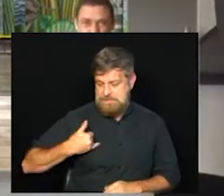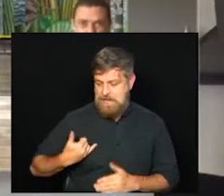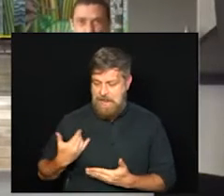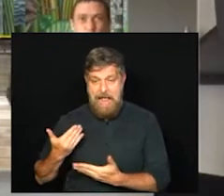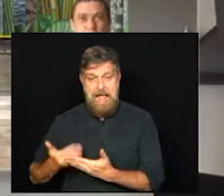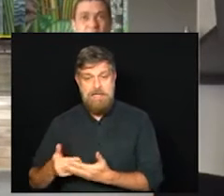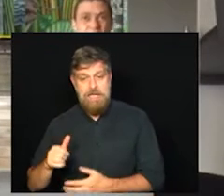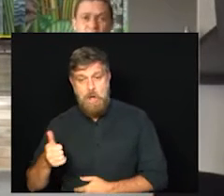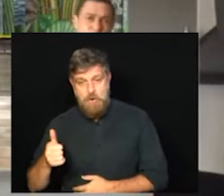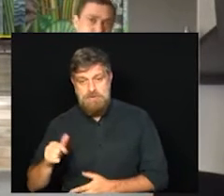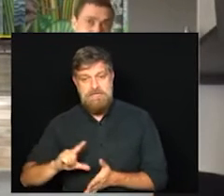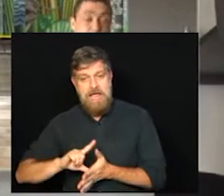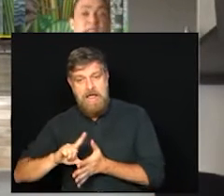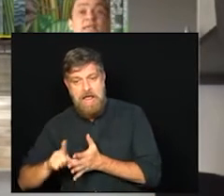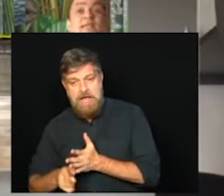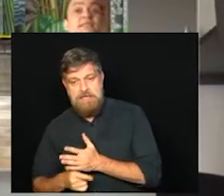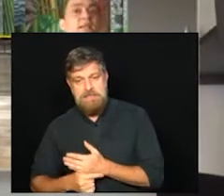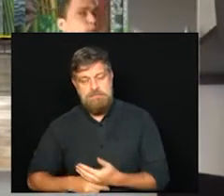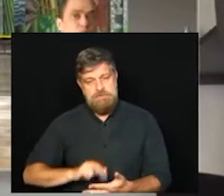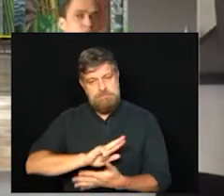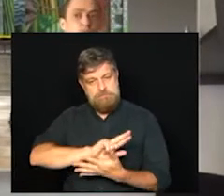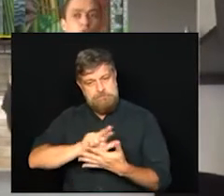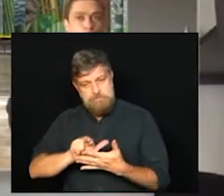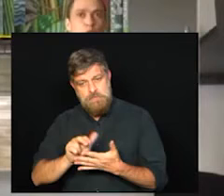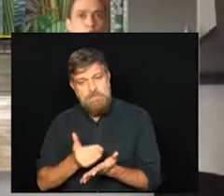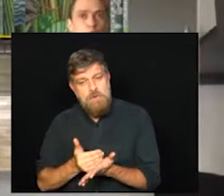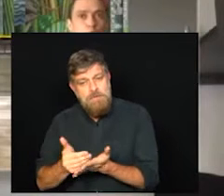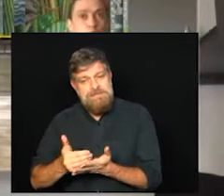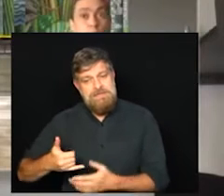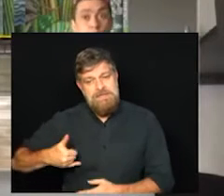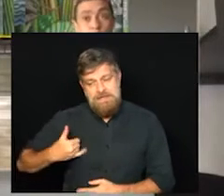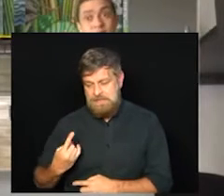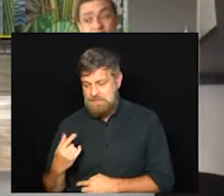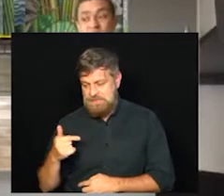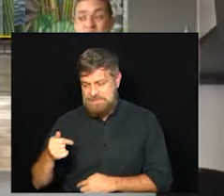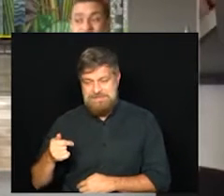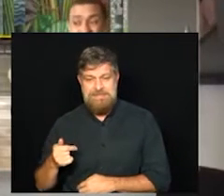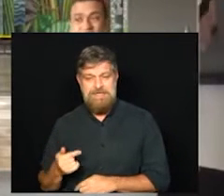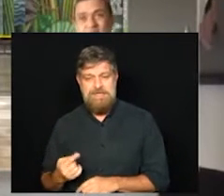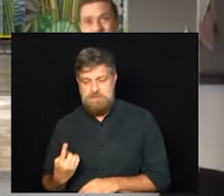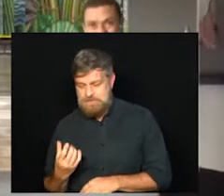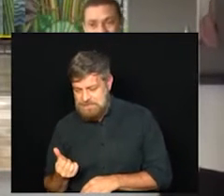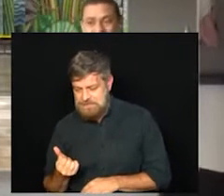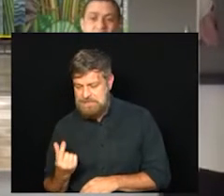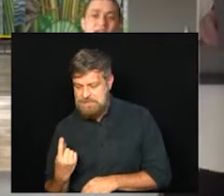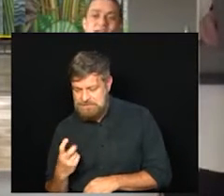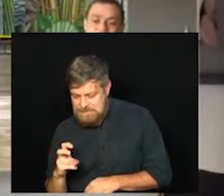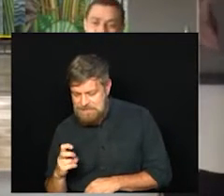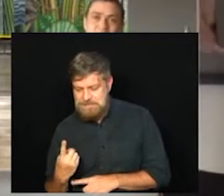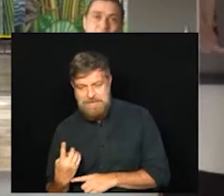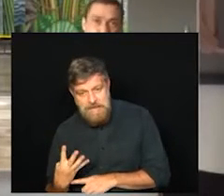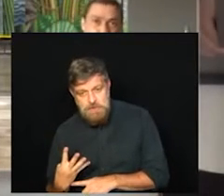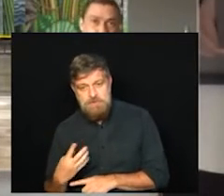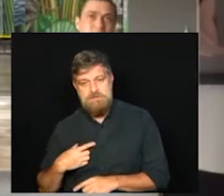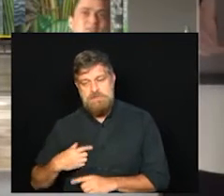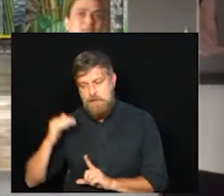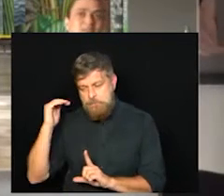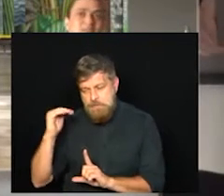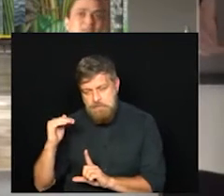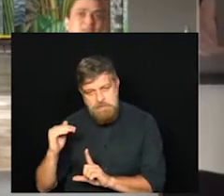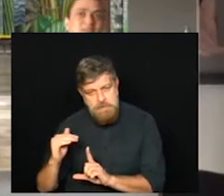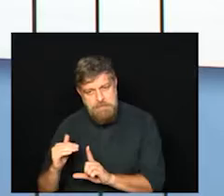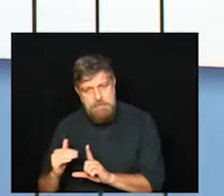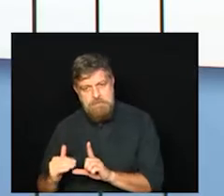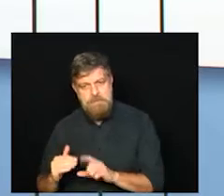11, e depois os demais, começando com a faixa 17, 16, 15, 14 e assim